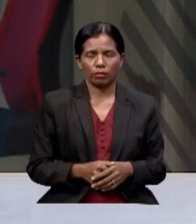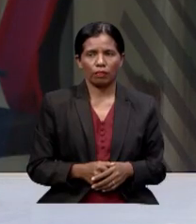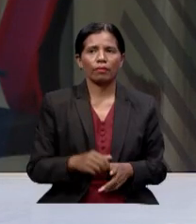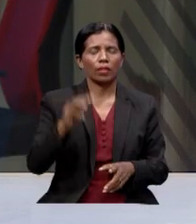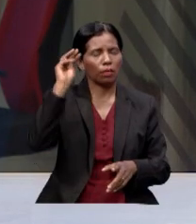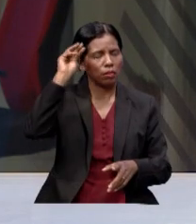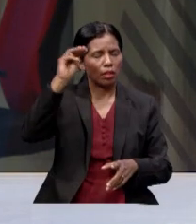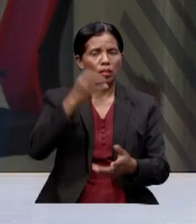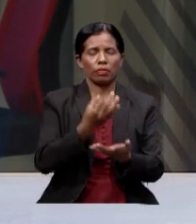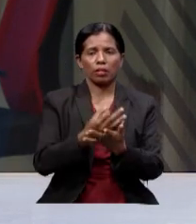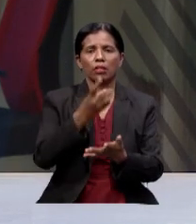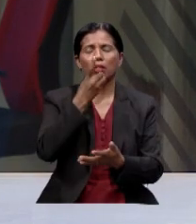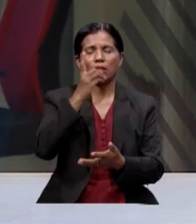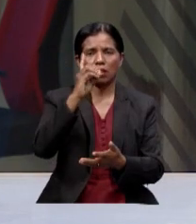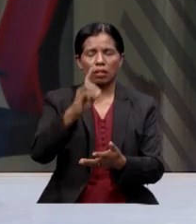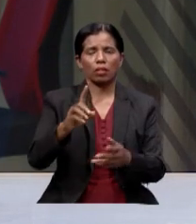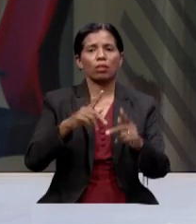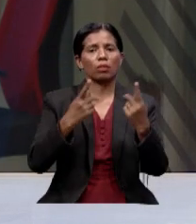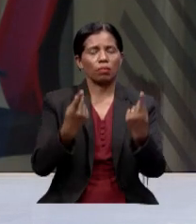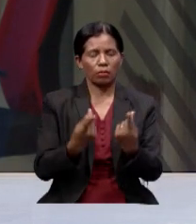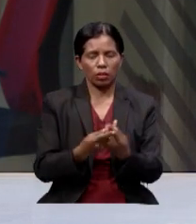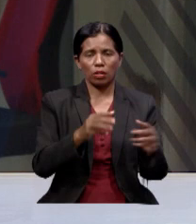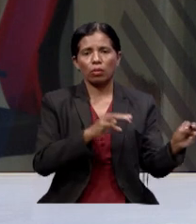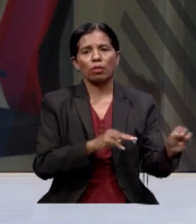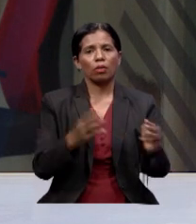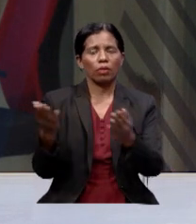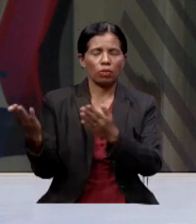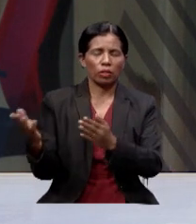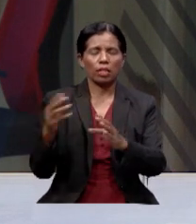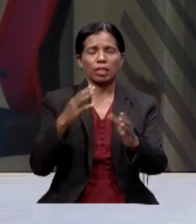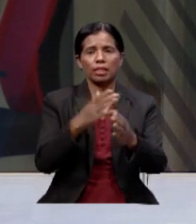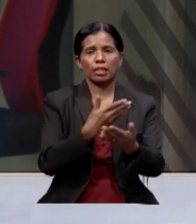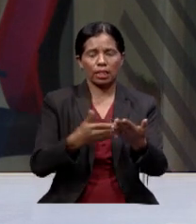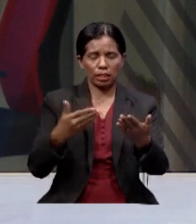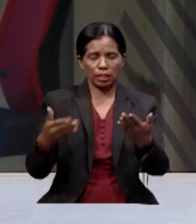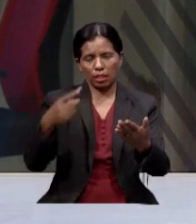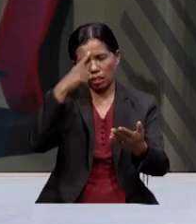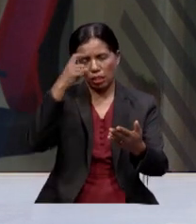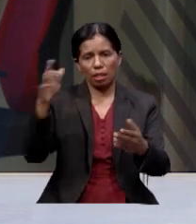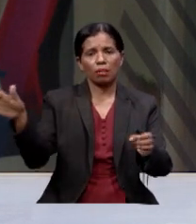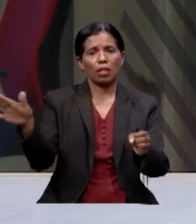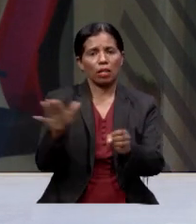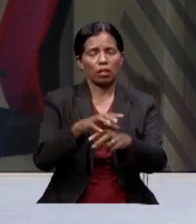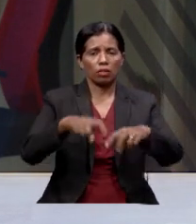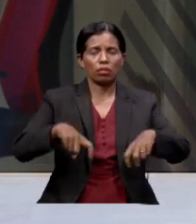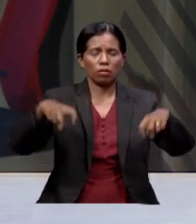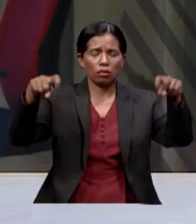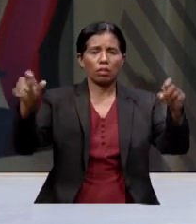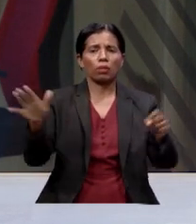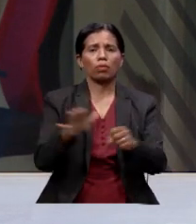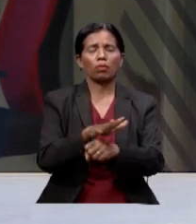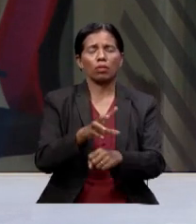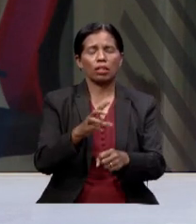Ministro Finanças declara empresa reimporta Sasan, tamba contator barak na kunu ho Sasan Axucararas.